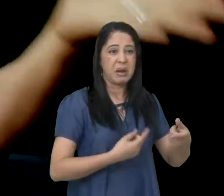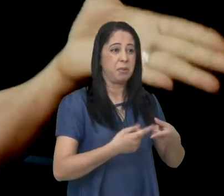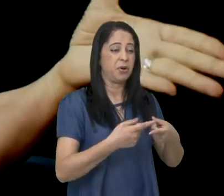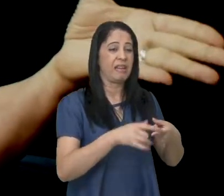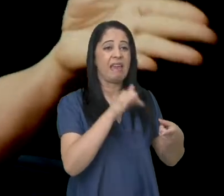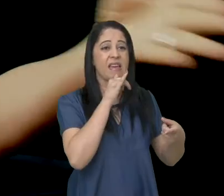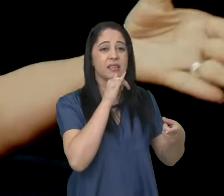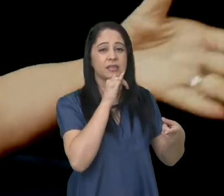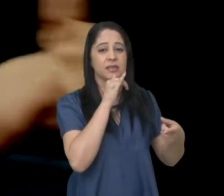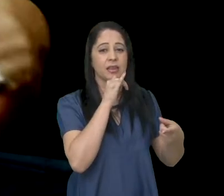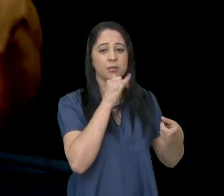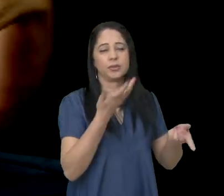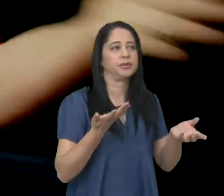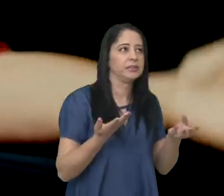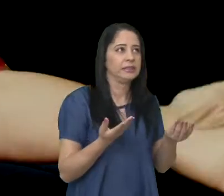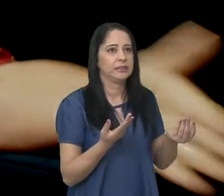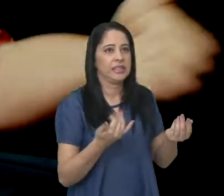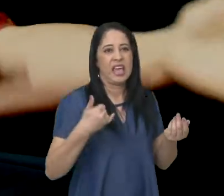de